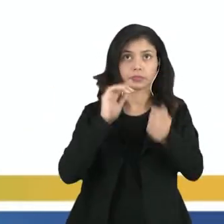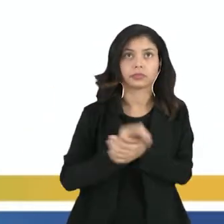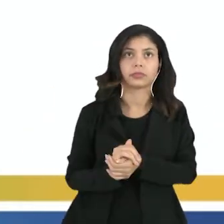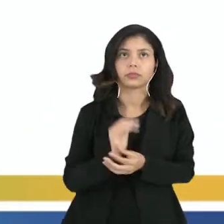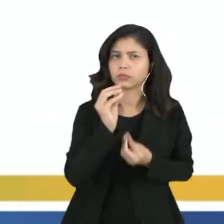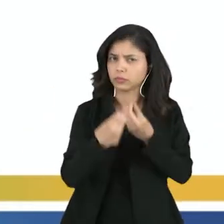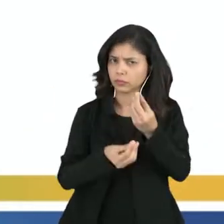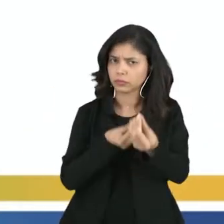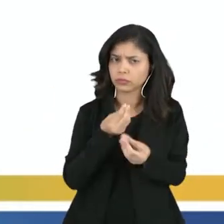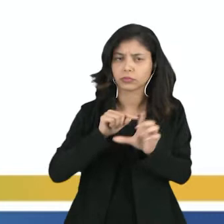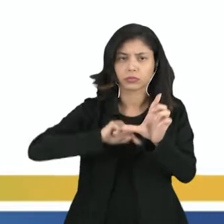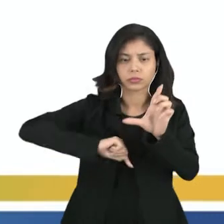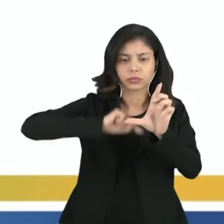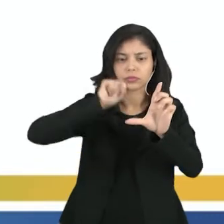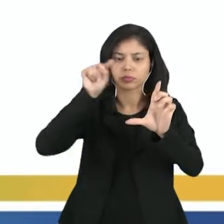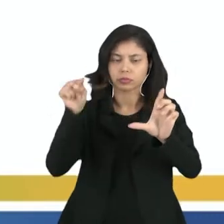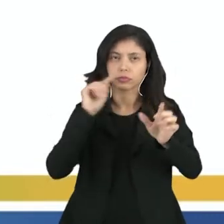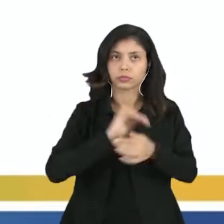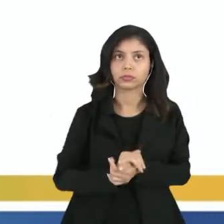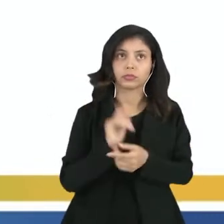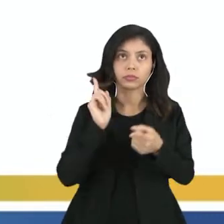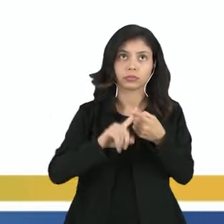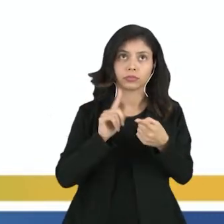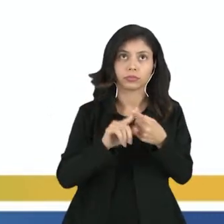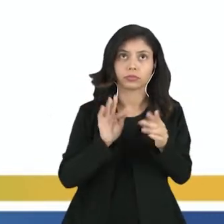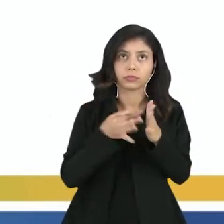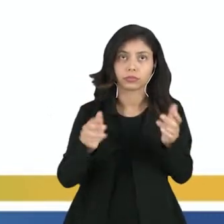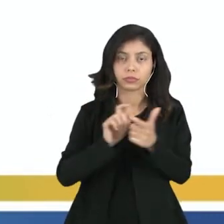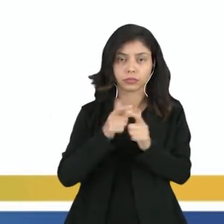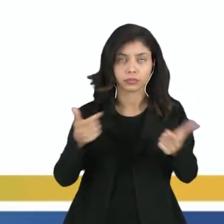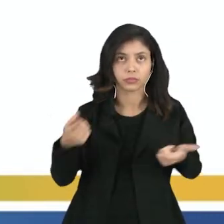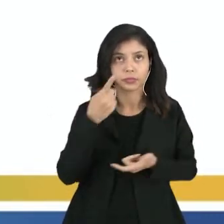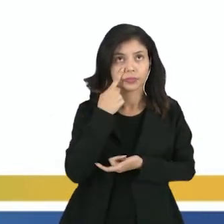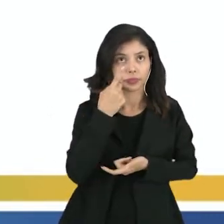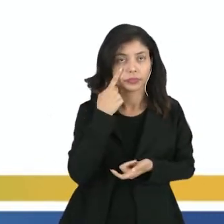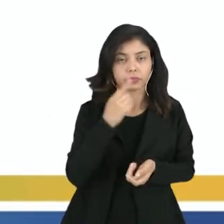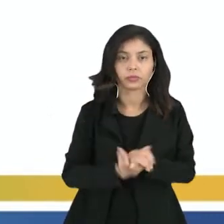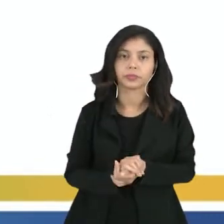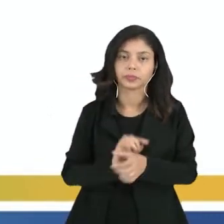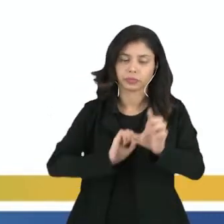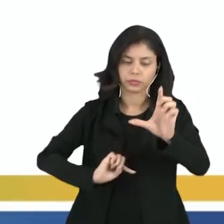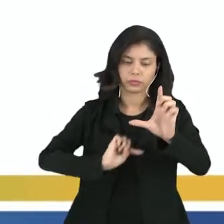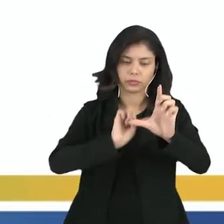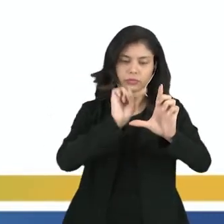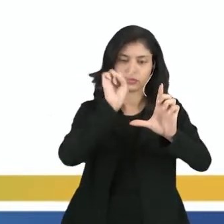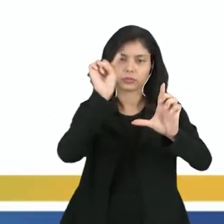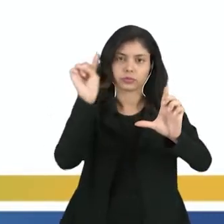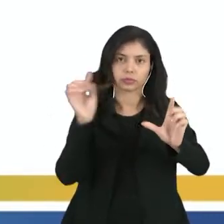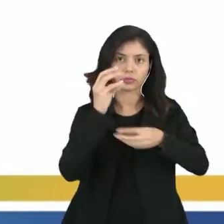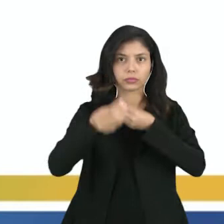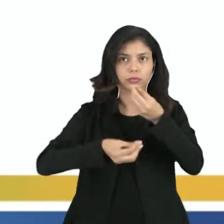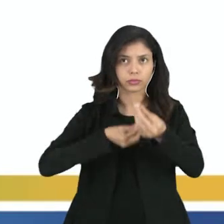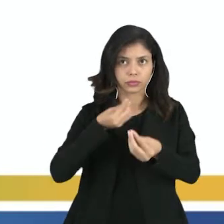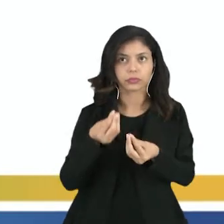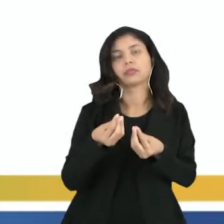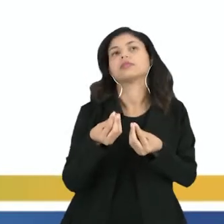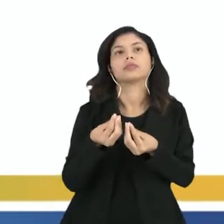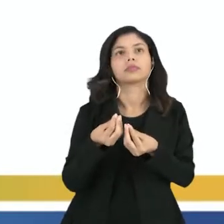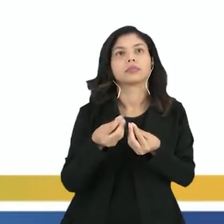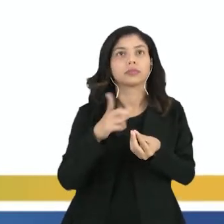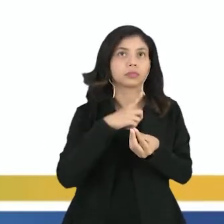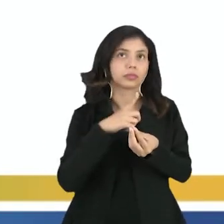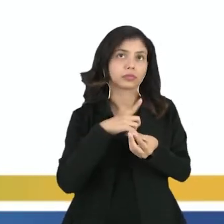no formato dos gráficos. Então, primeiro a função crescente. Veja o formato desse gráfico, como é que ele